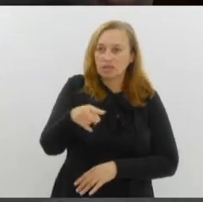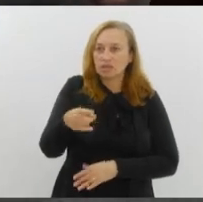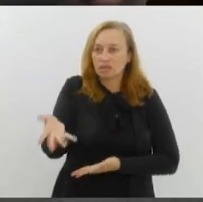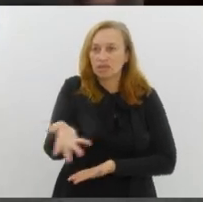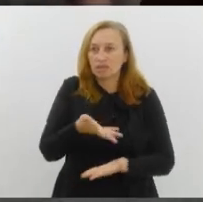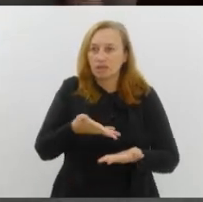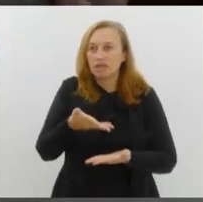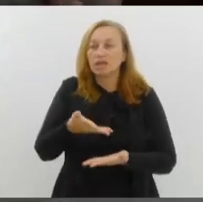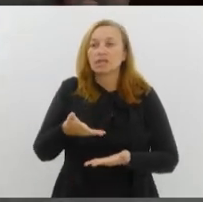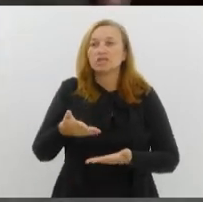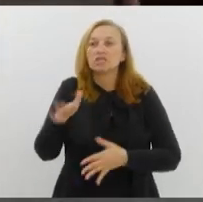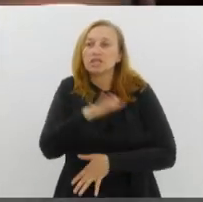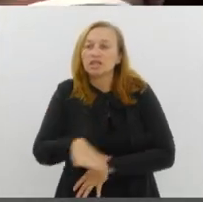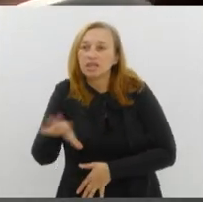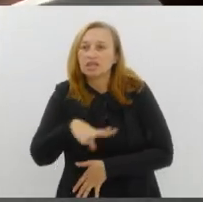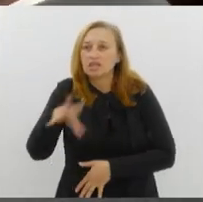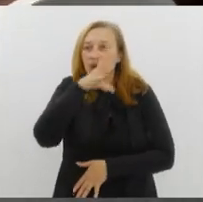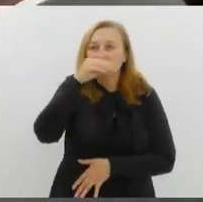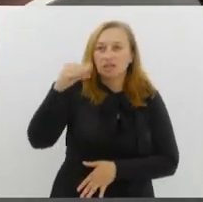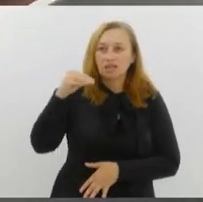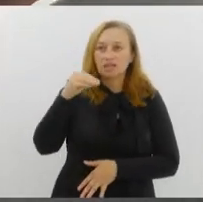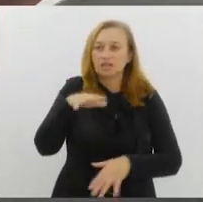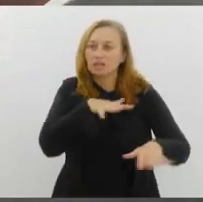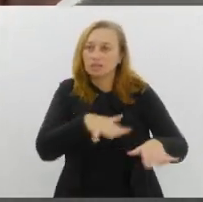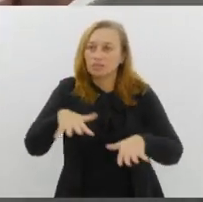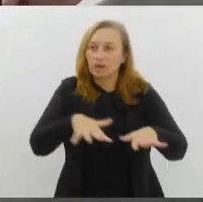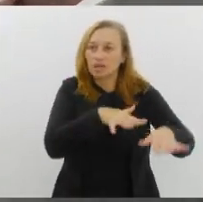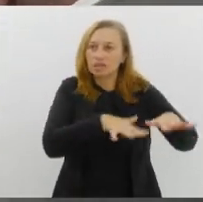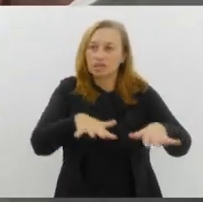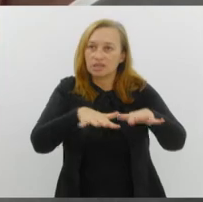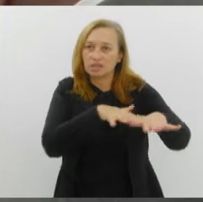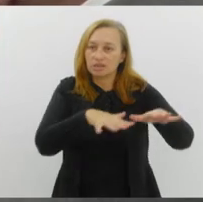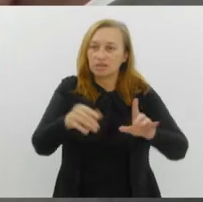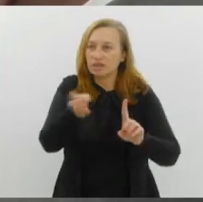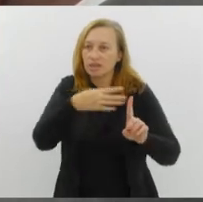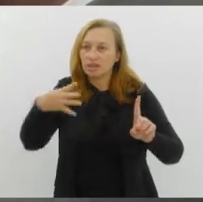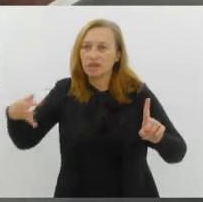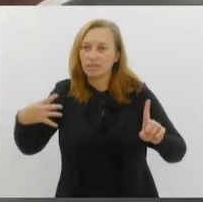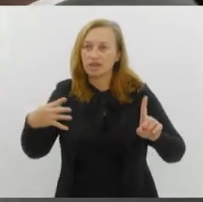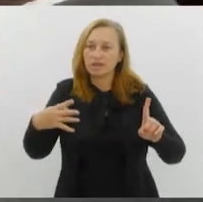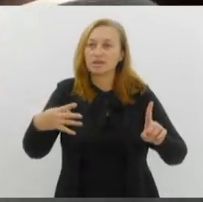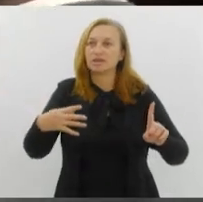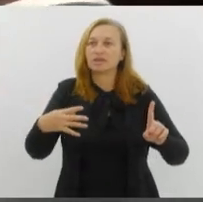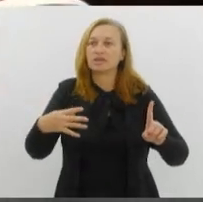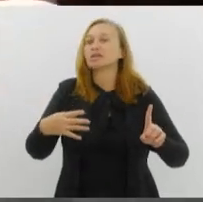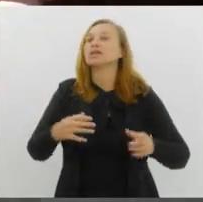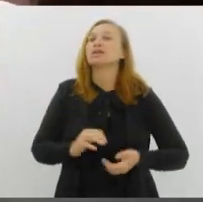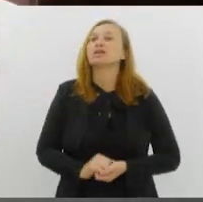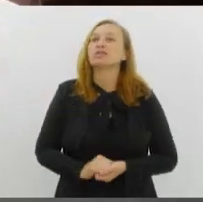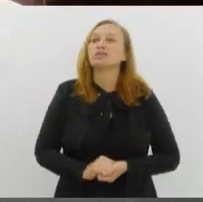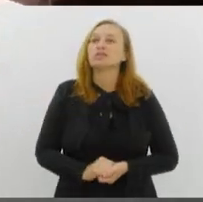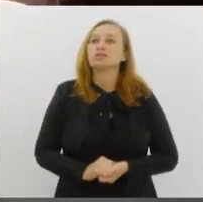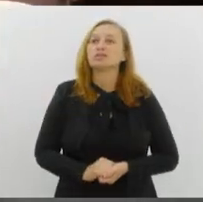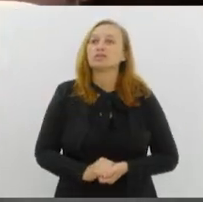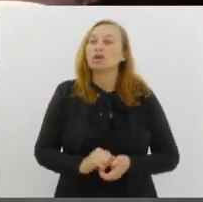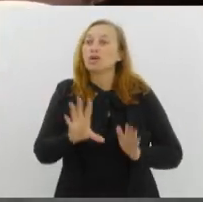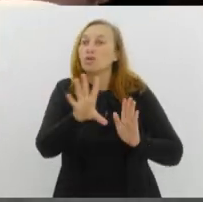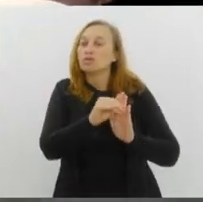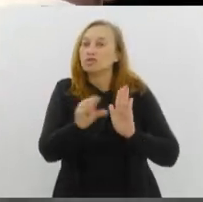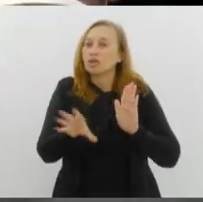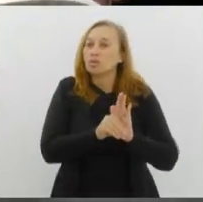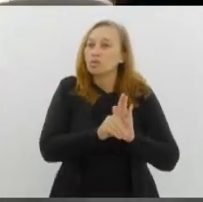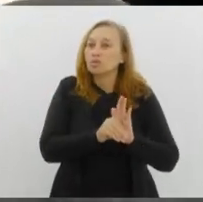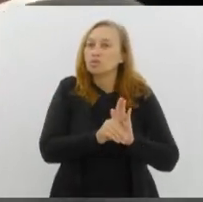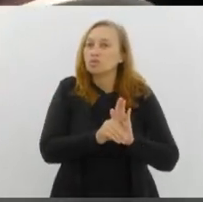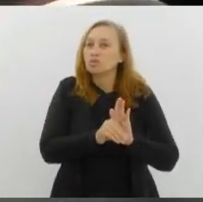de crianças e adolescentes nas passeatas e paradas LGBTQIA+, PN+, com conteúdo